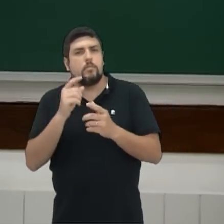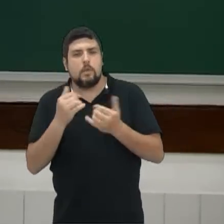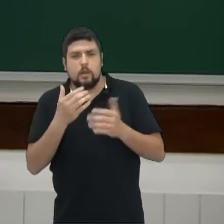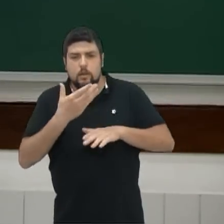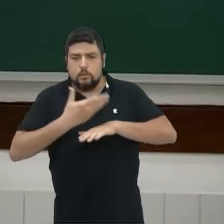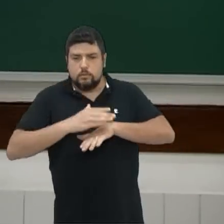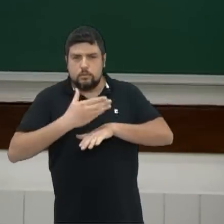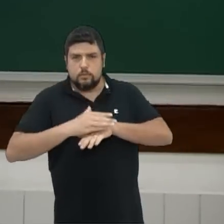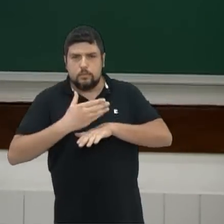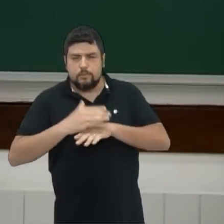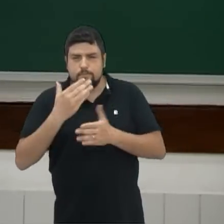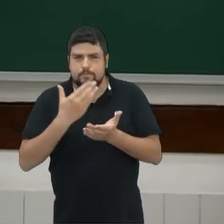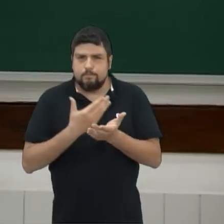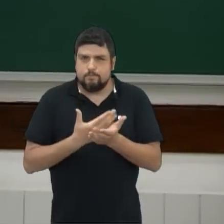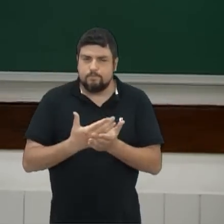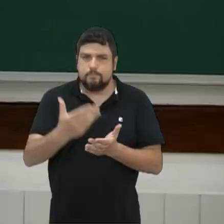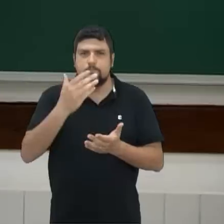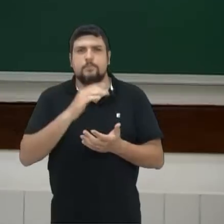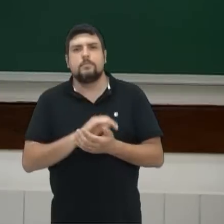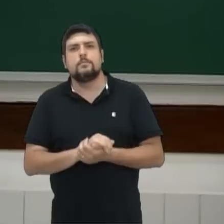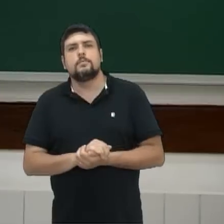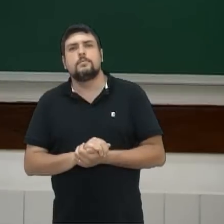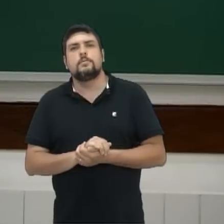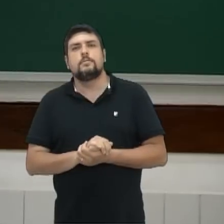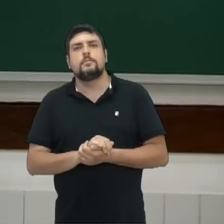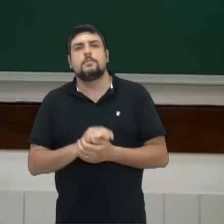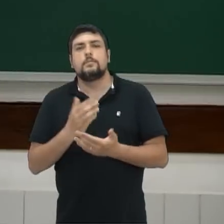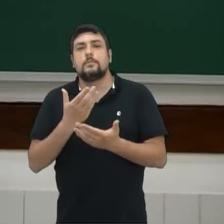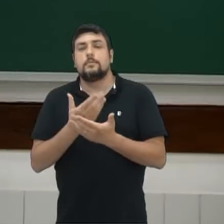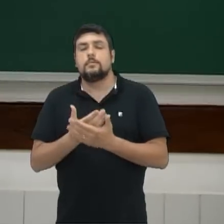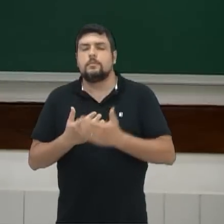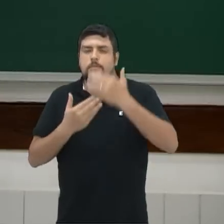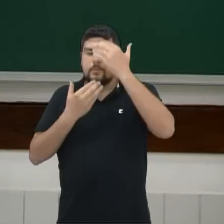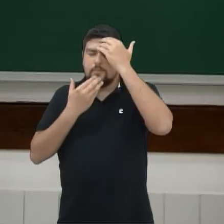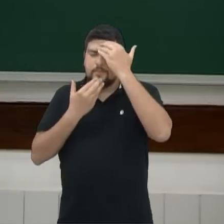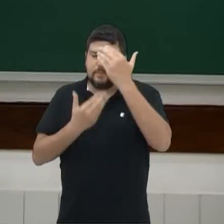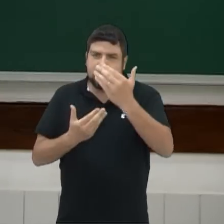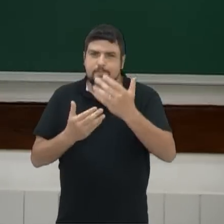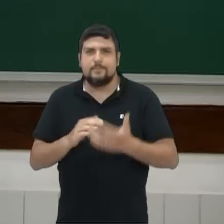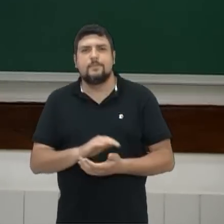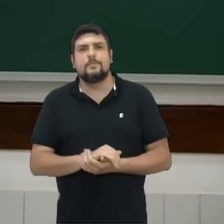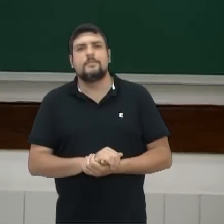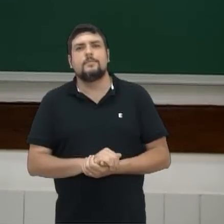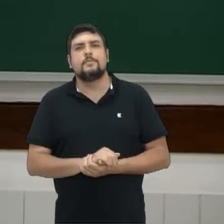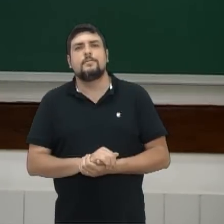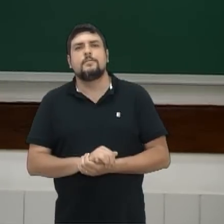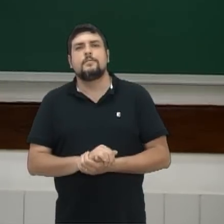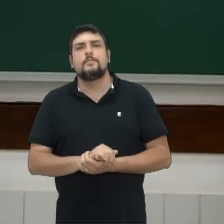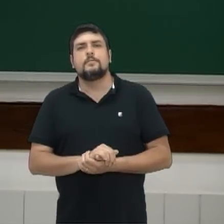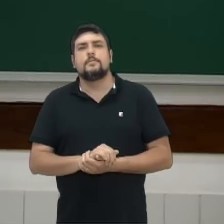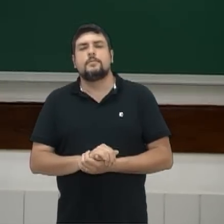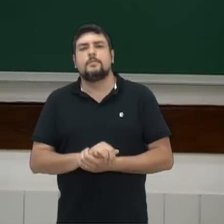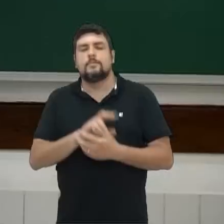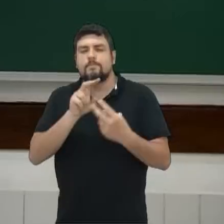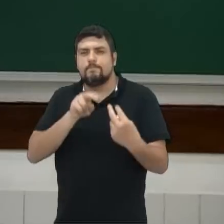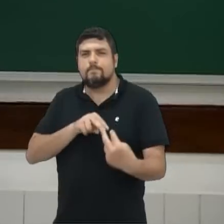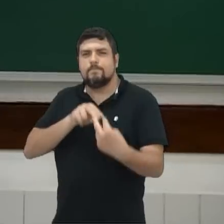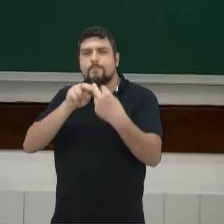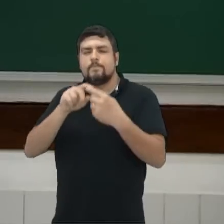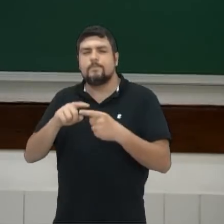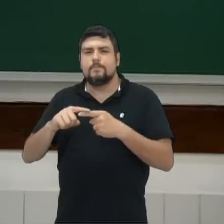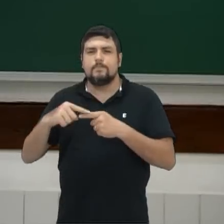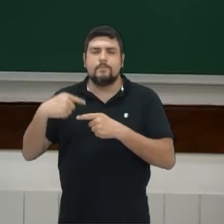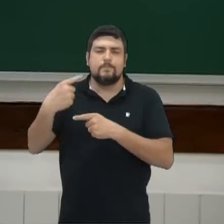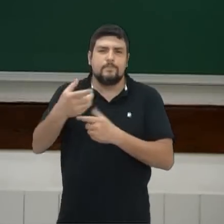começar a nossa aula. Bom, essa foi a minha aula. Muito obrigado para vocês. A gente encerra aqui